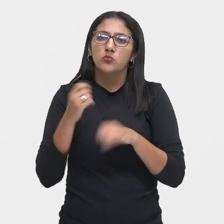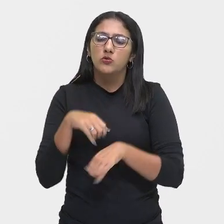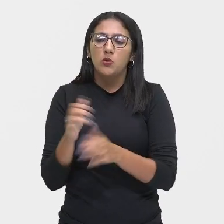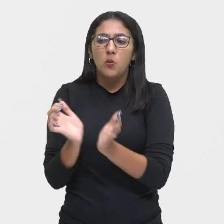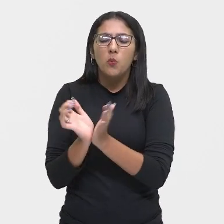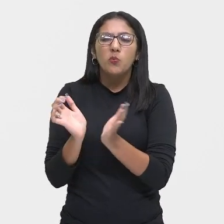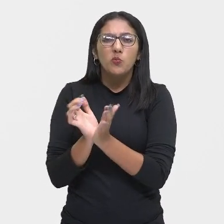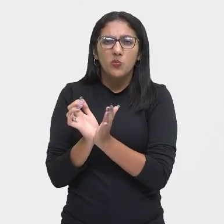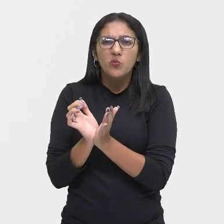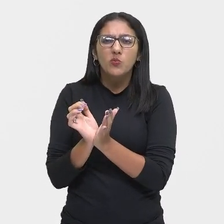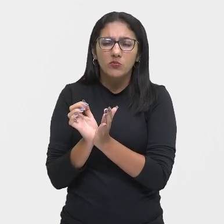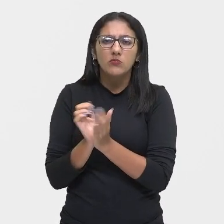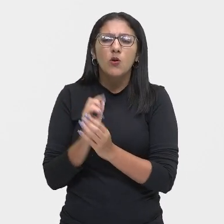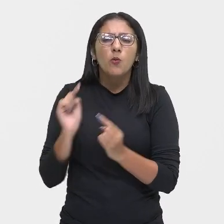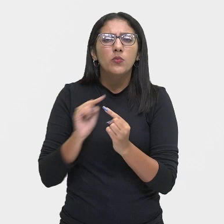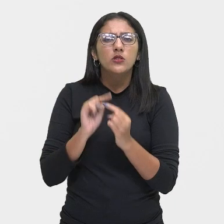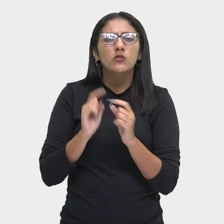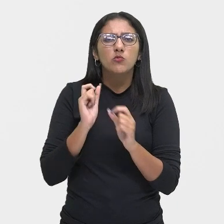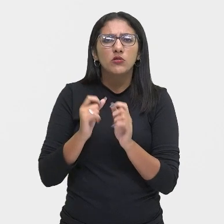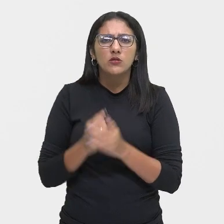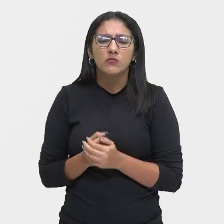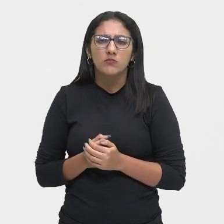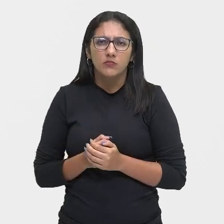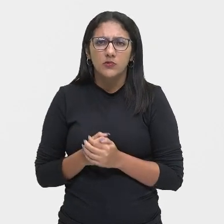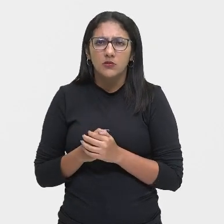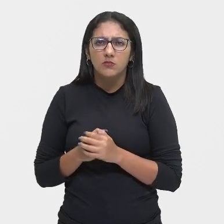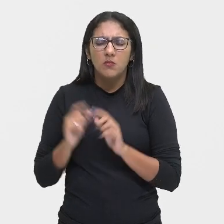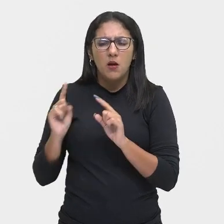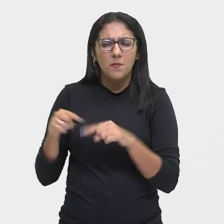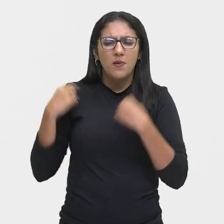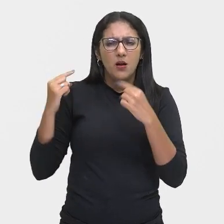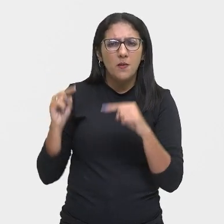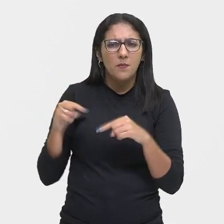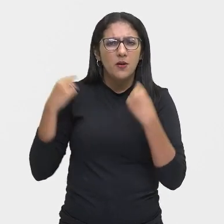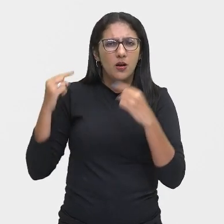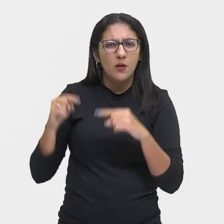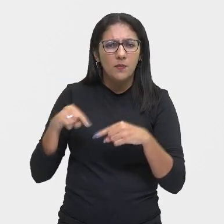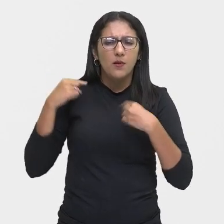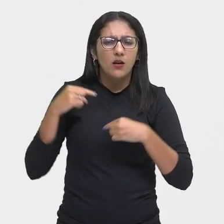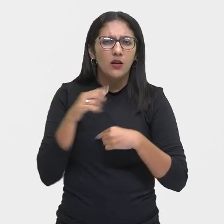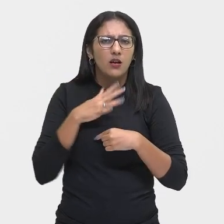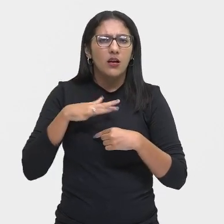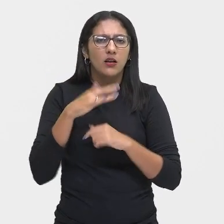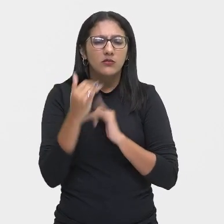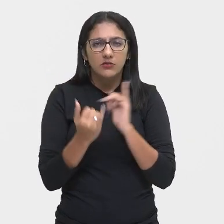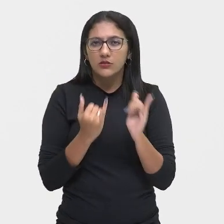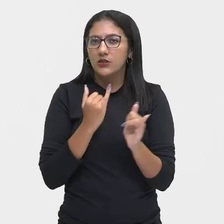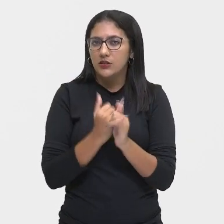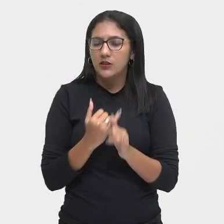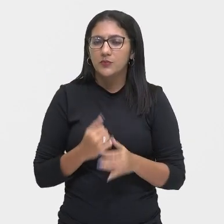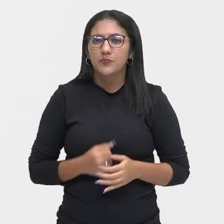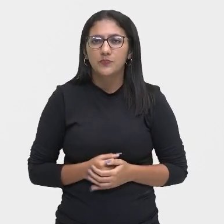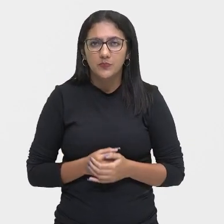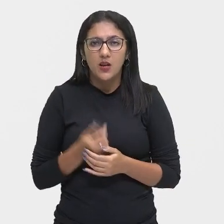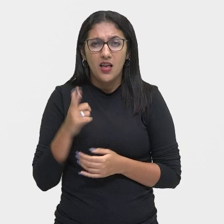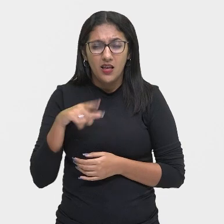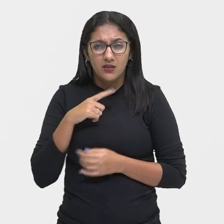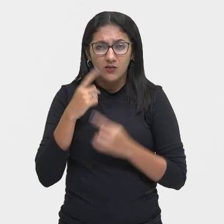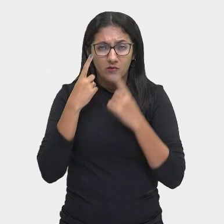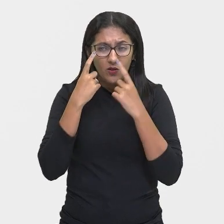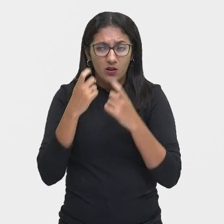a intenção de expor moralmente alguém na internet. Trata-se de um crime que deve